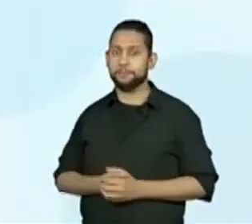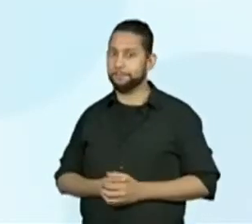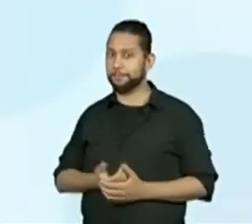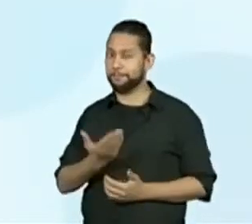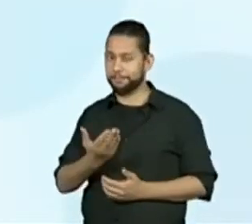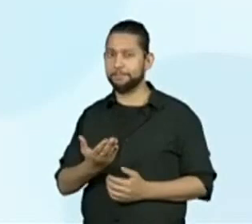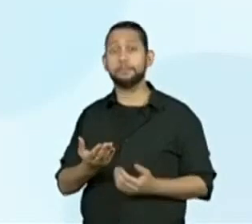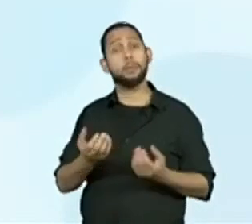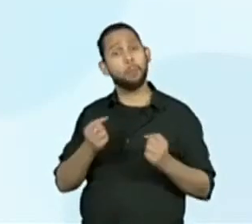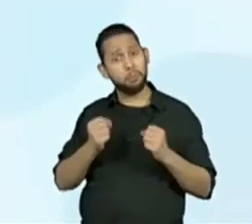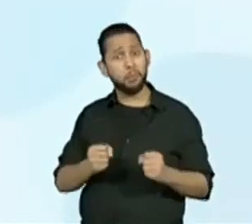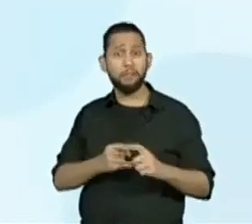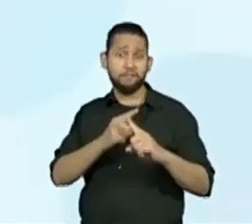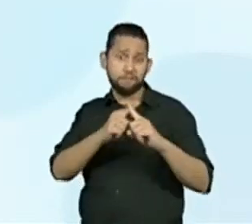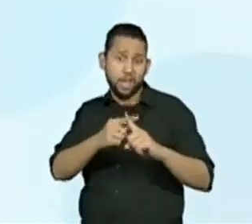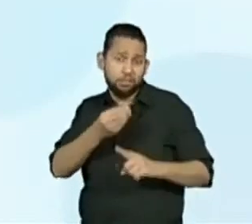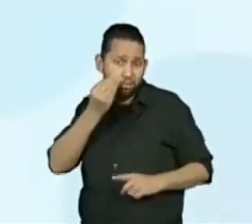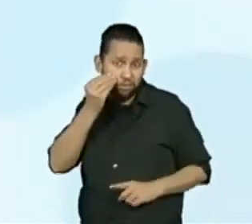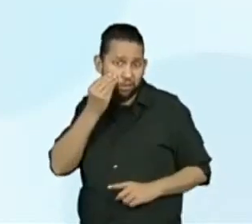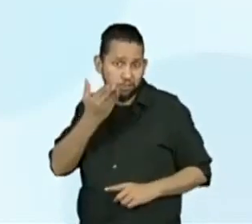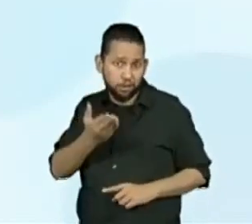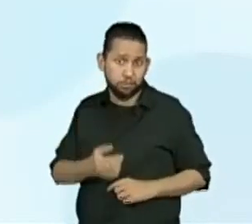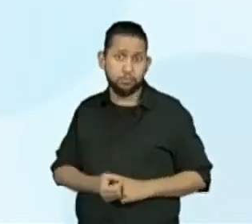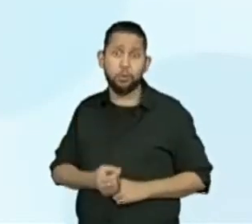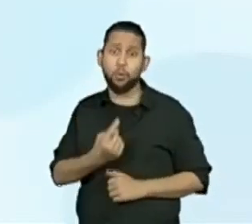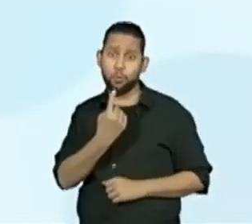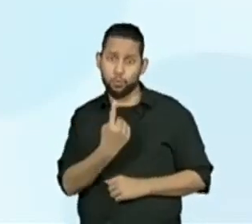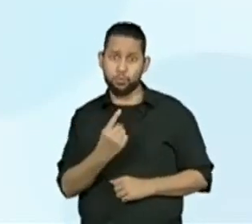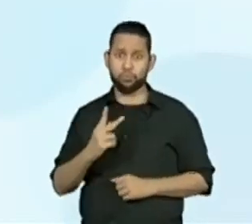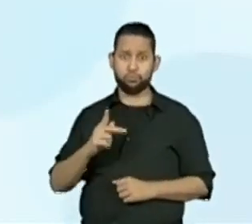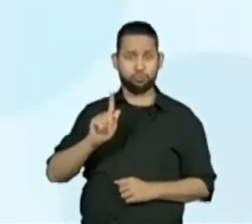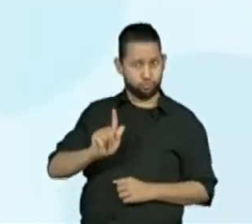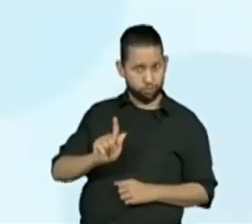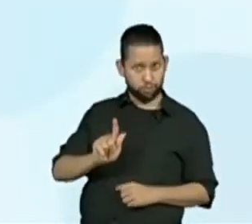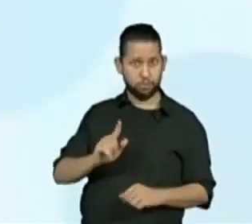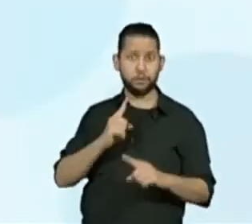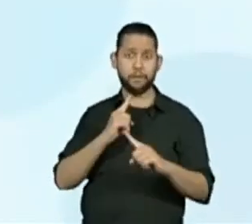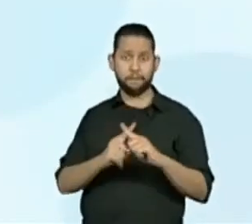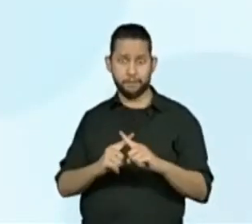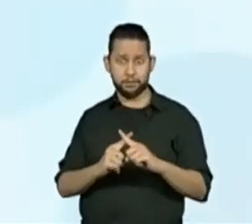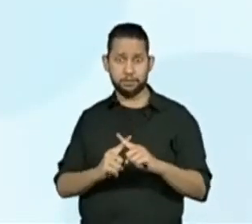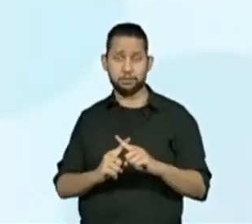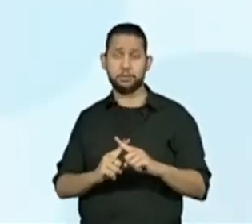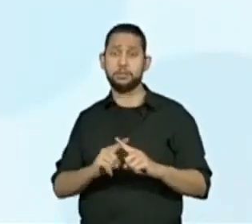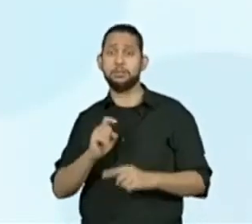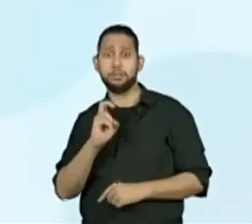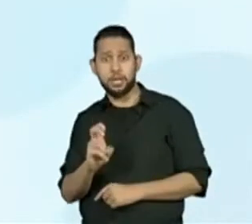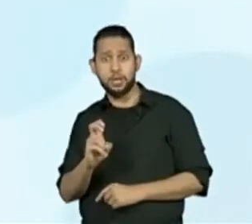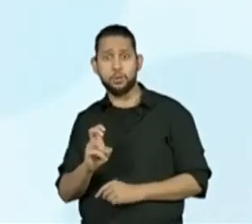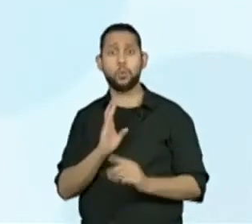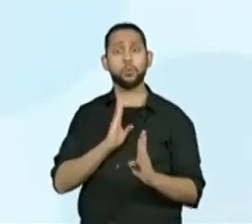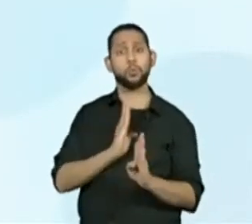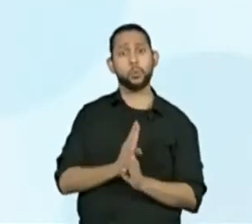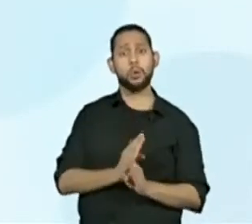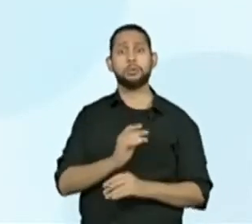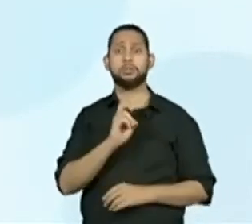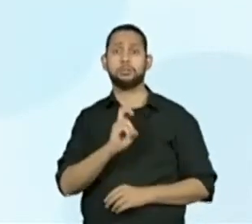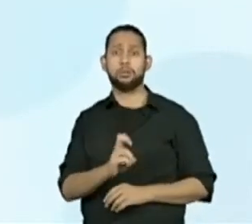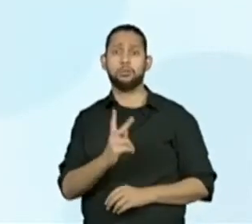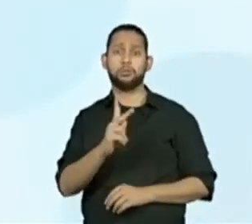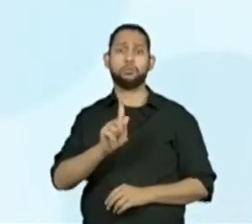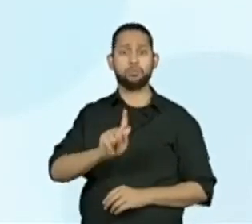a multiplicação de 1 kg de berinjela por 5